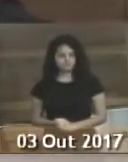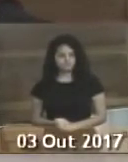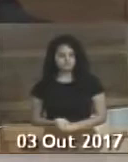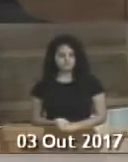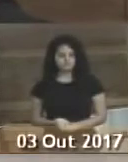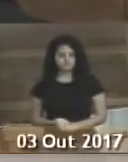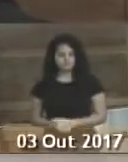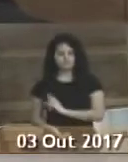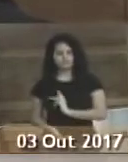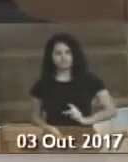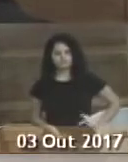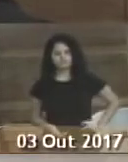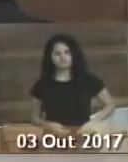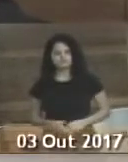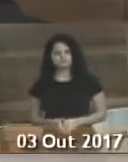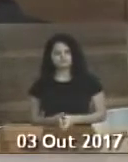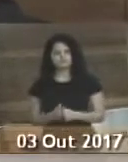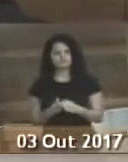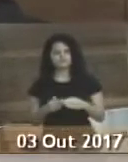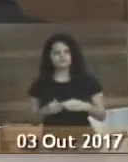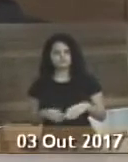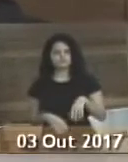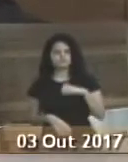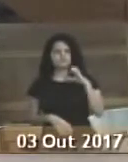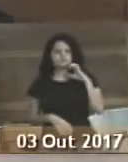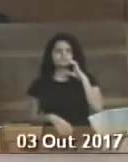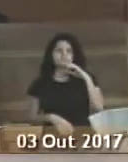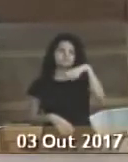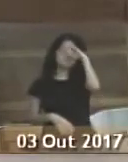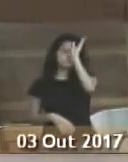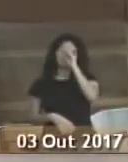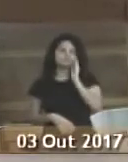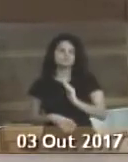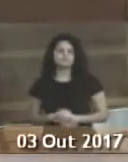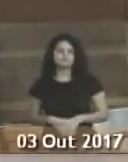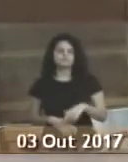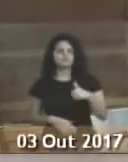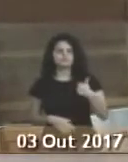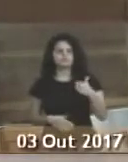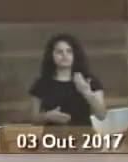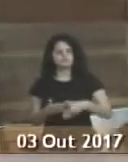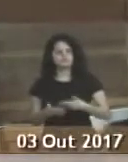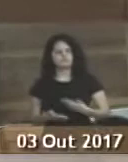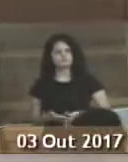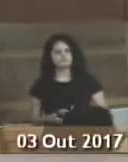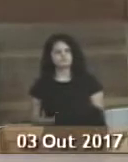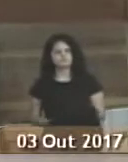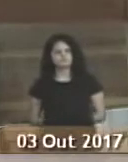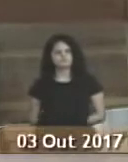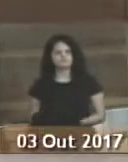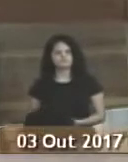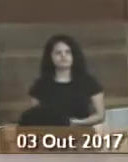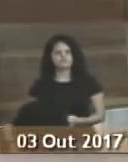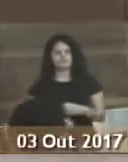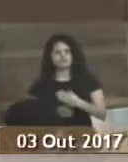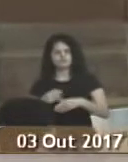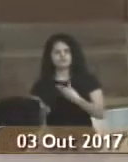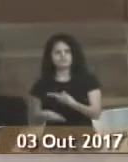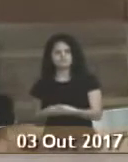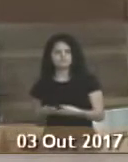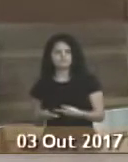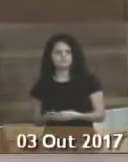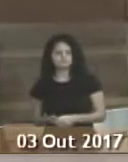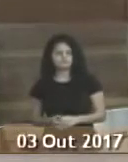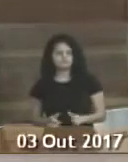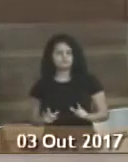O senhor presidente designou a vereadora Tige Brasil como primeira secretaria ad hoc. Dando continuidade à sessão, o senhor presidente